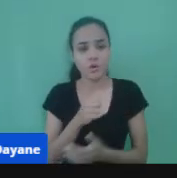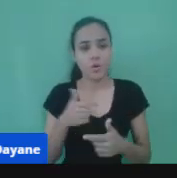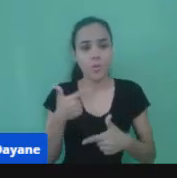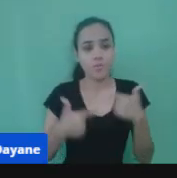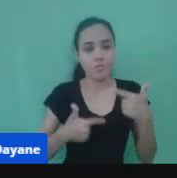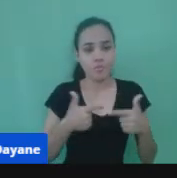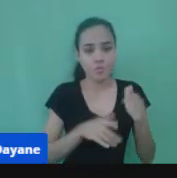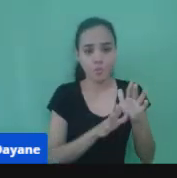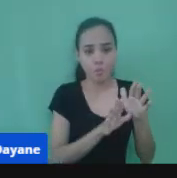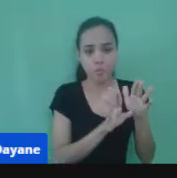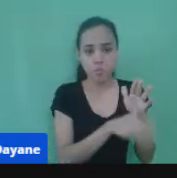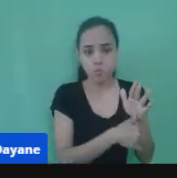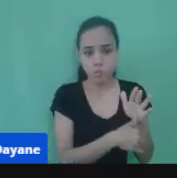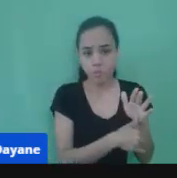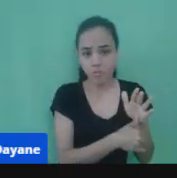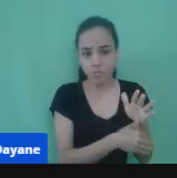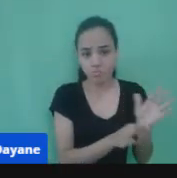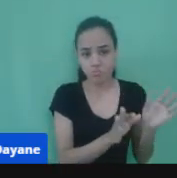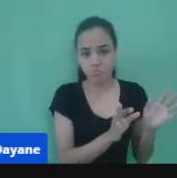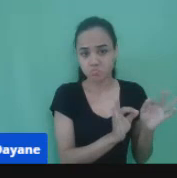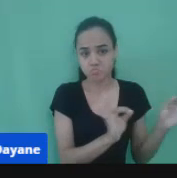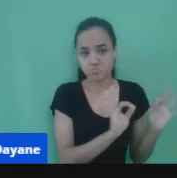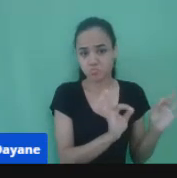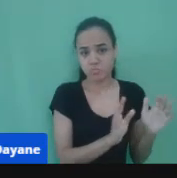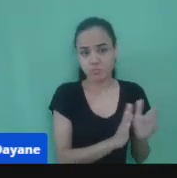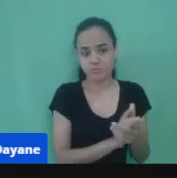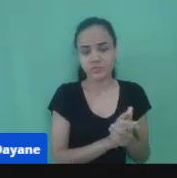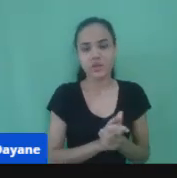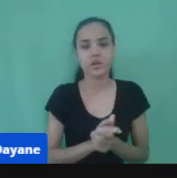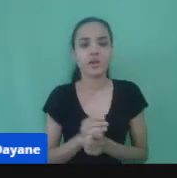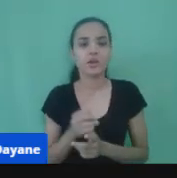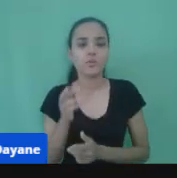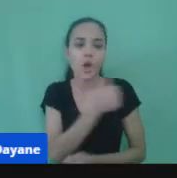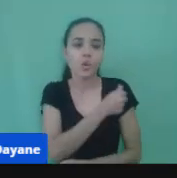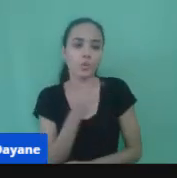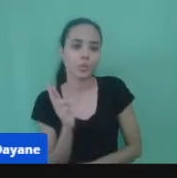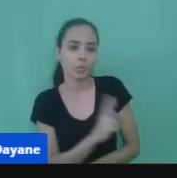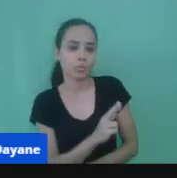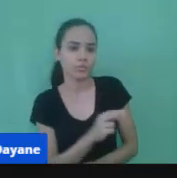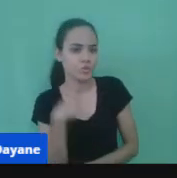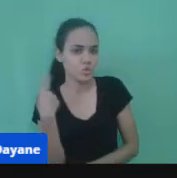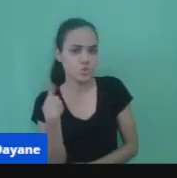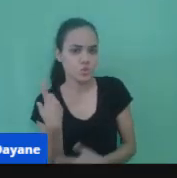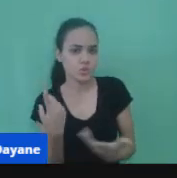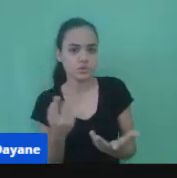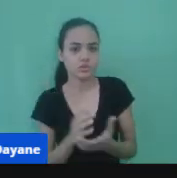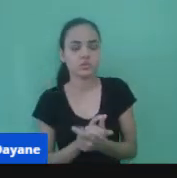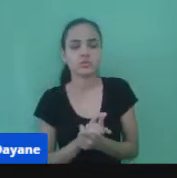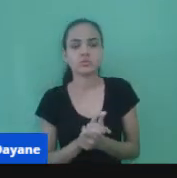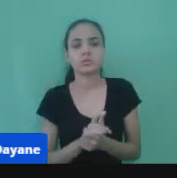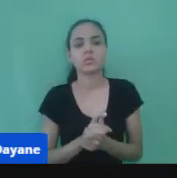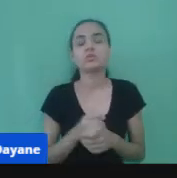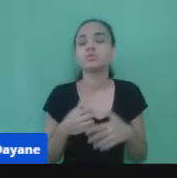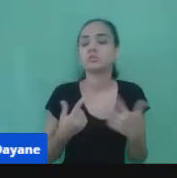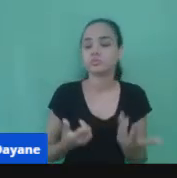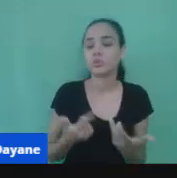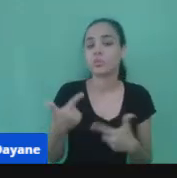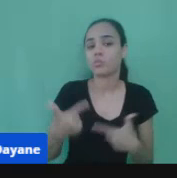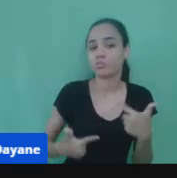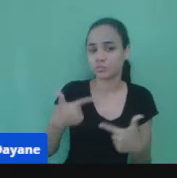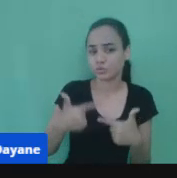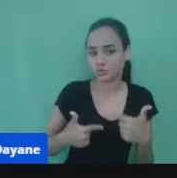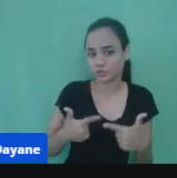louco. Só que se você pegar o termo político e o termo política, você vai entender que realmente isso não